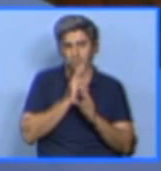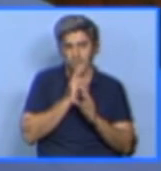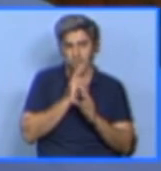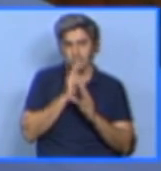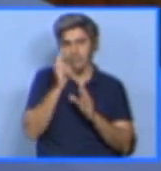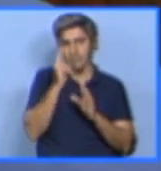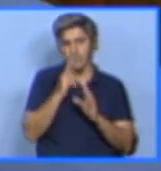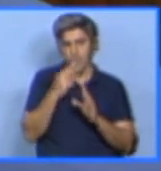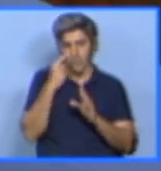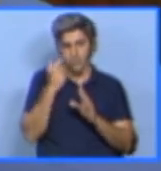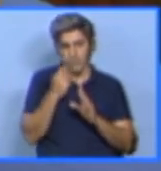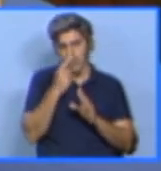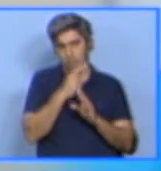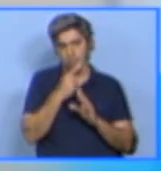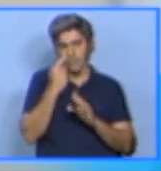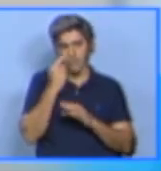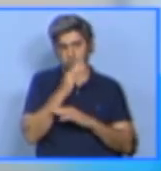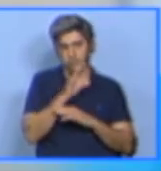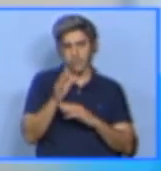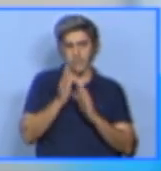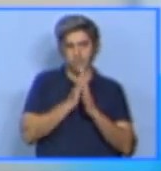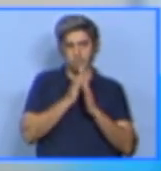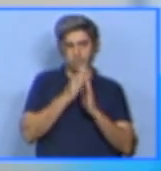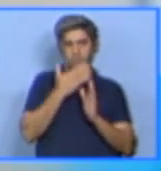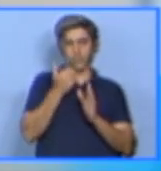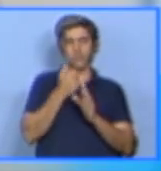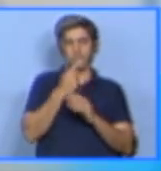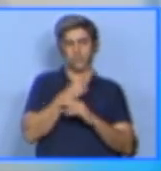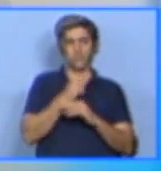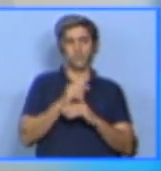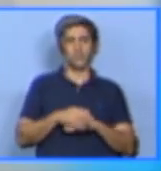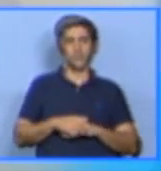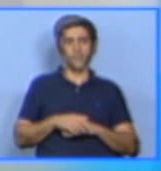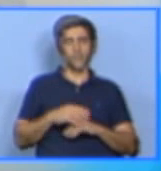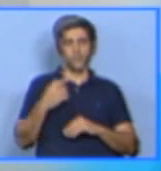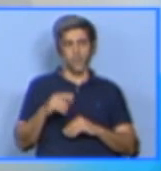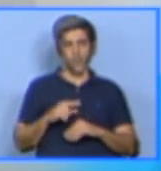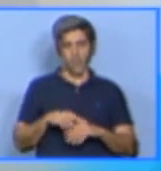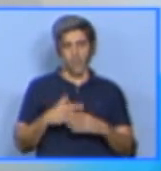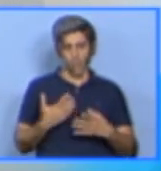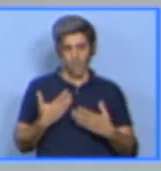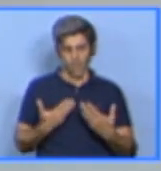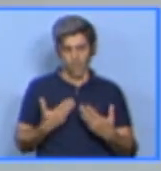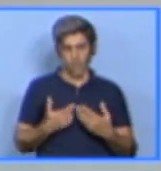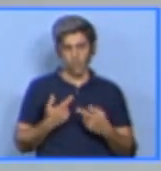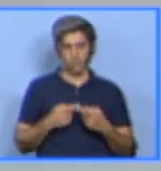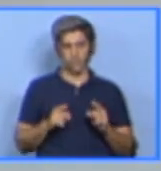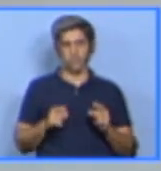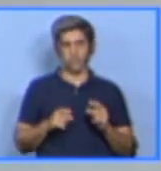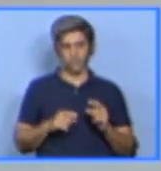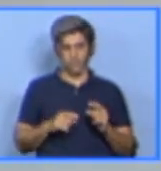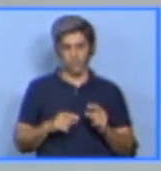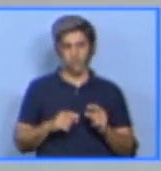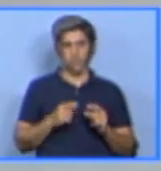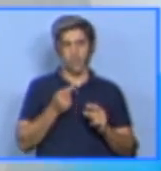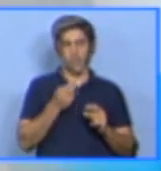que de resto é conhecida e muitas vezes é exposta até na própria capelinha, muito bonita. E, portanto, há toda uma atualidade neste momento,